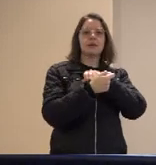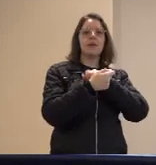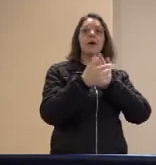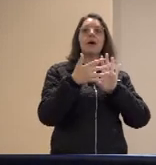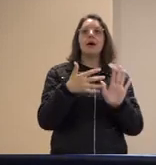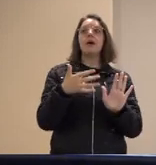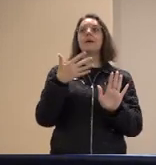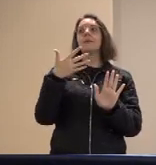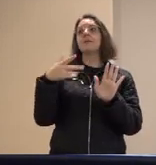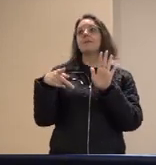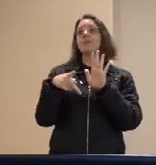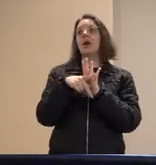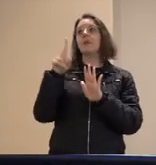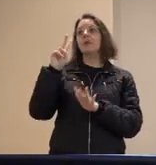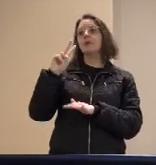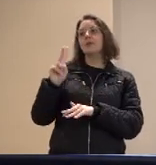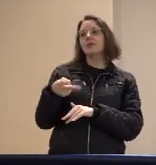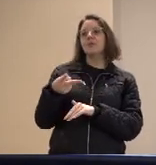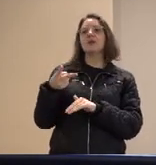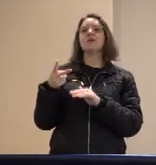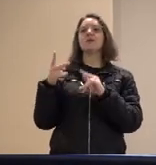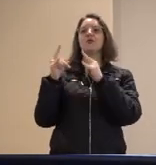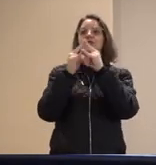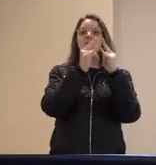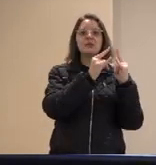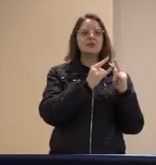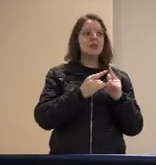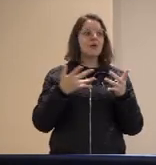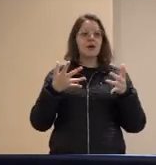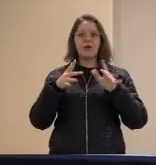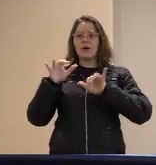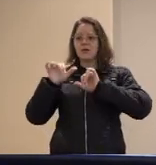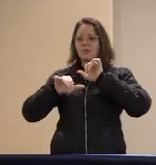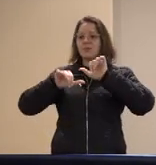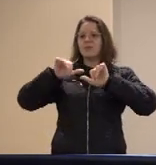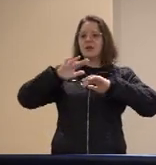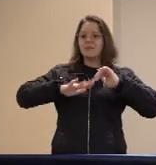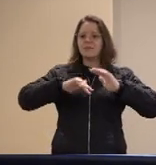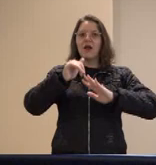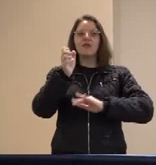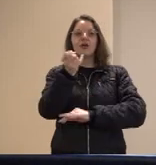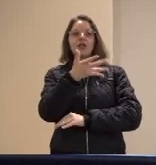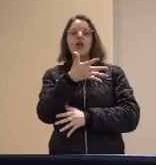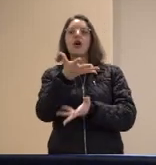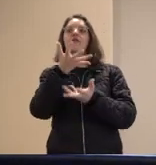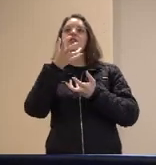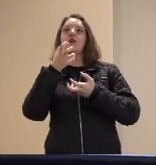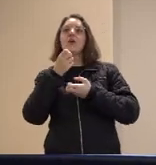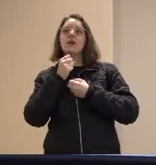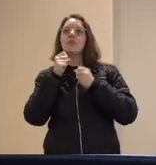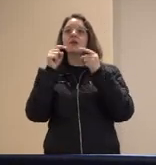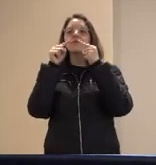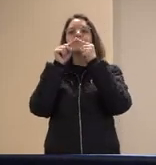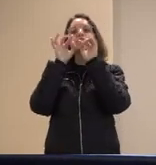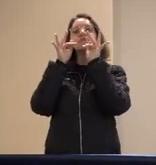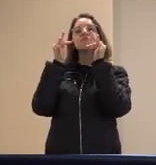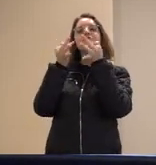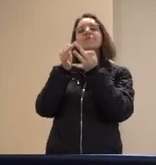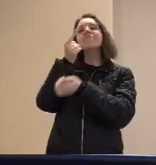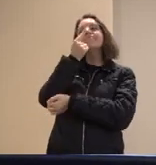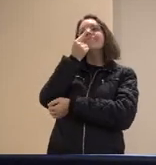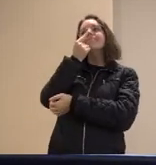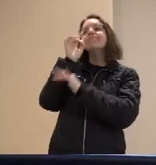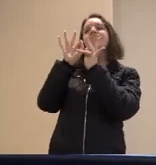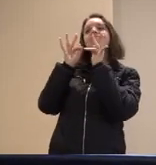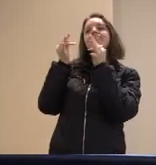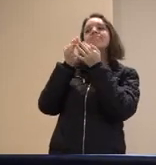aqueles 2.000 e tantas instituições para uma prática nova de acolhimento familiar, sabendo que